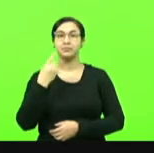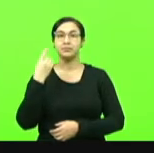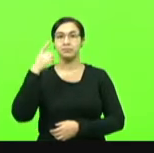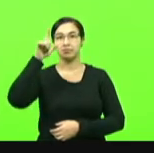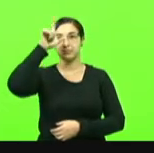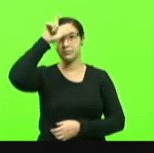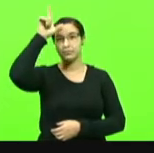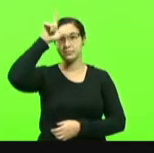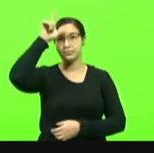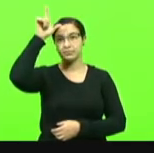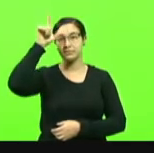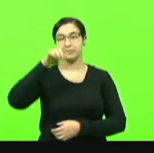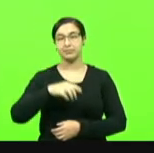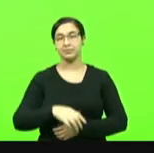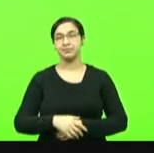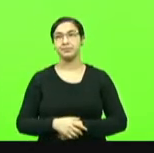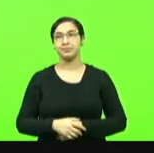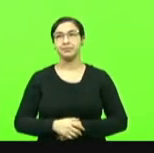Dois.